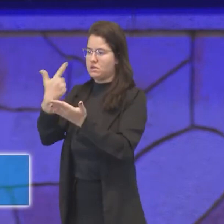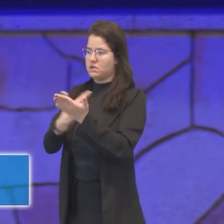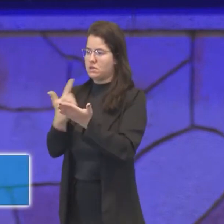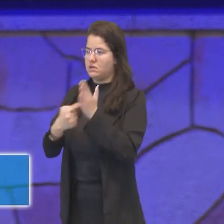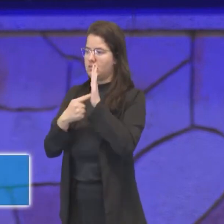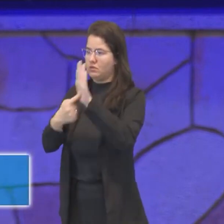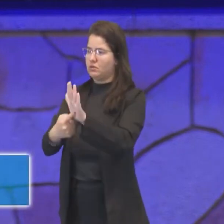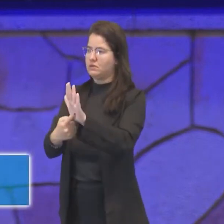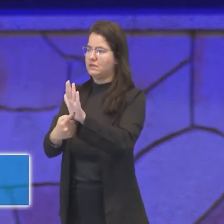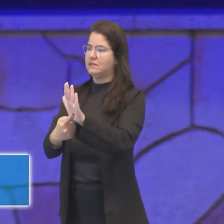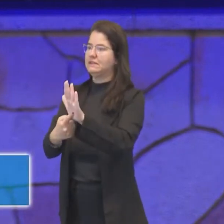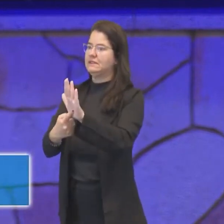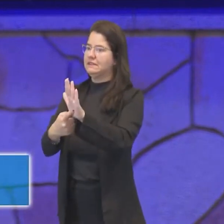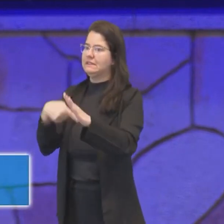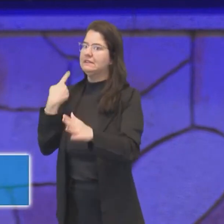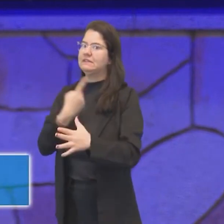frustra